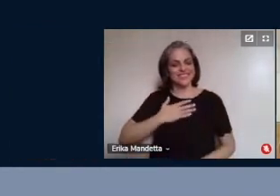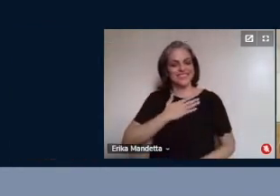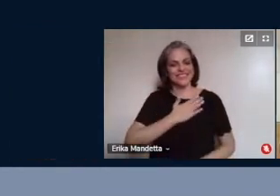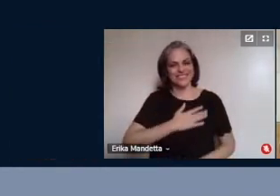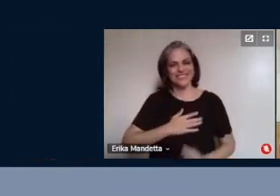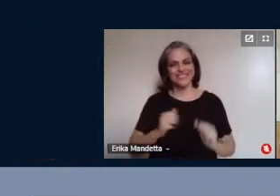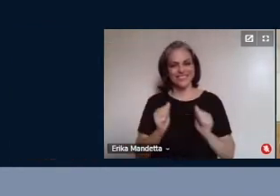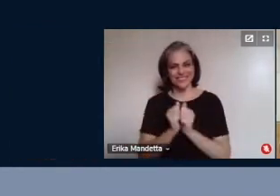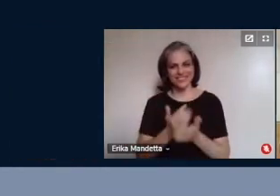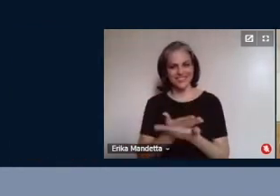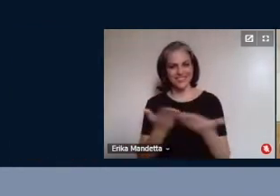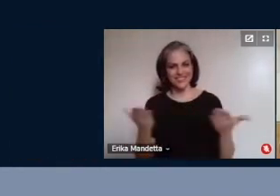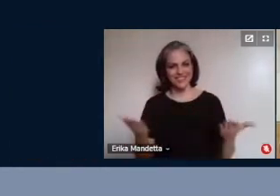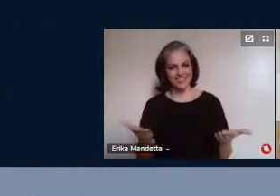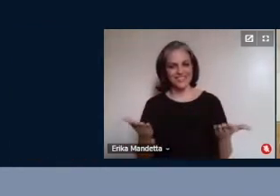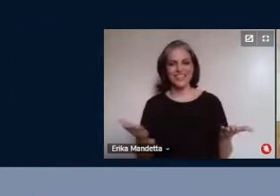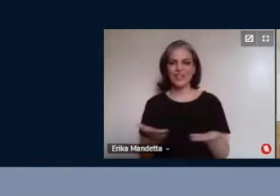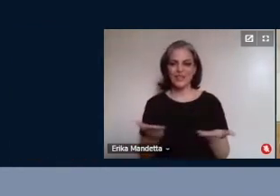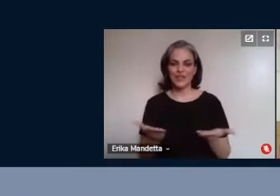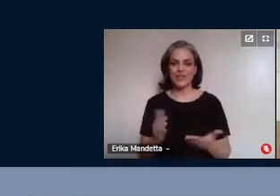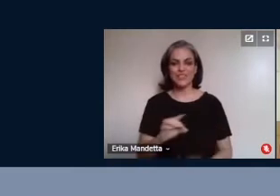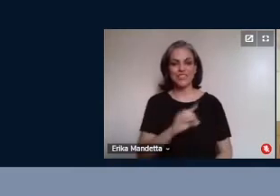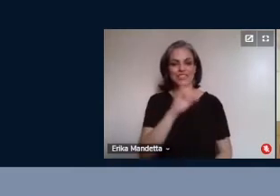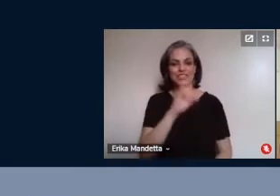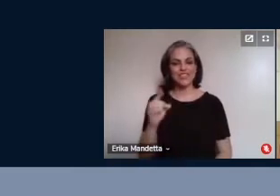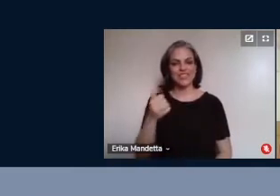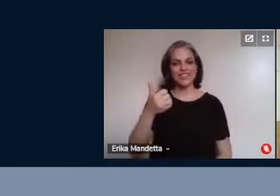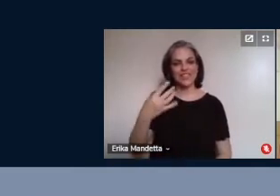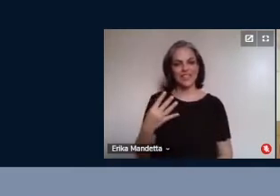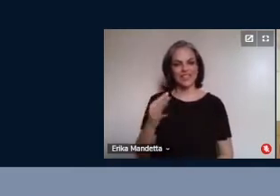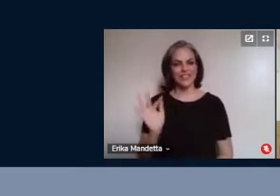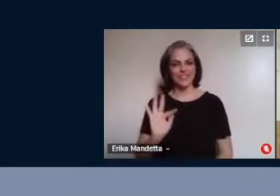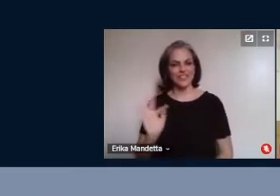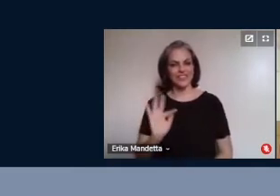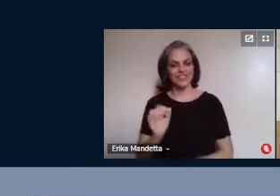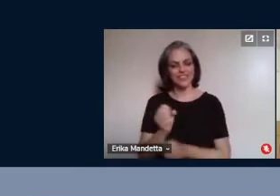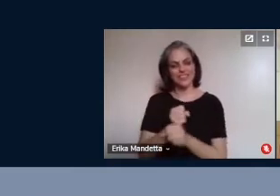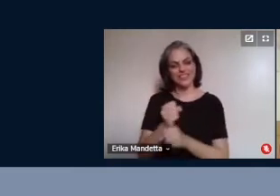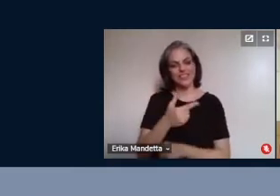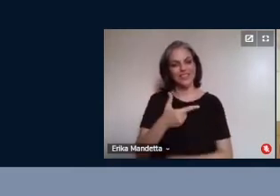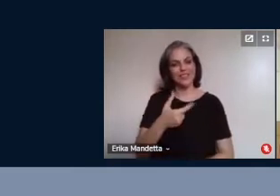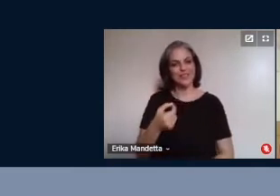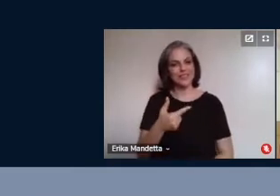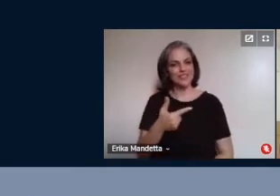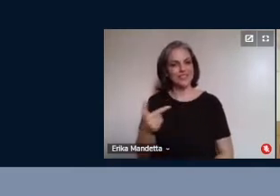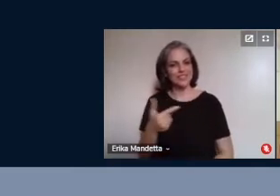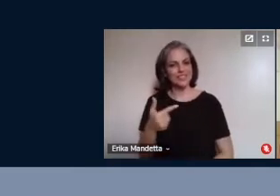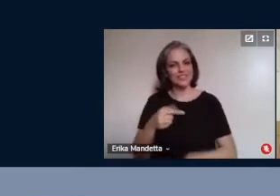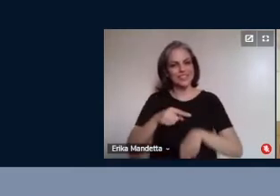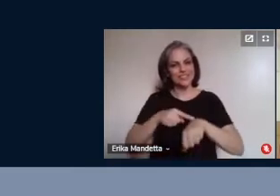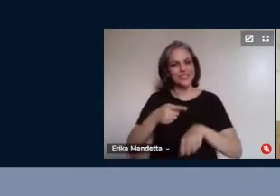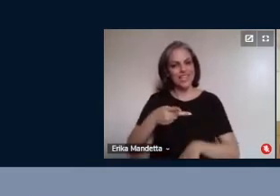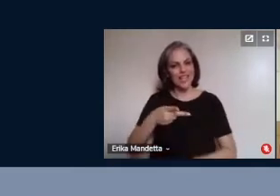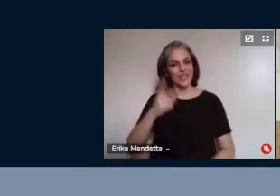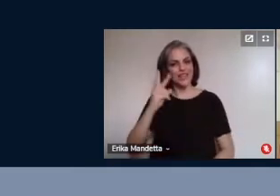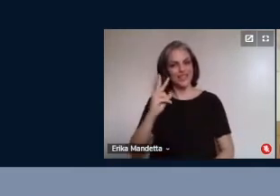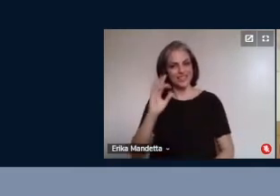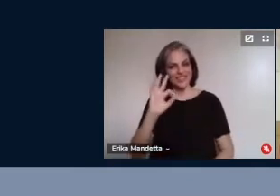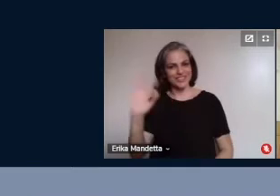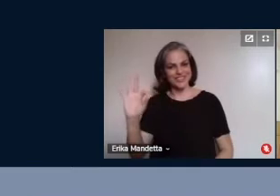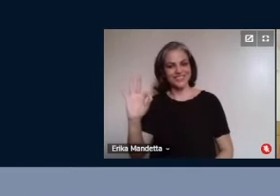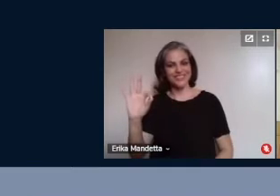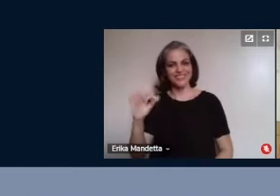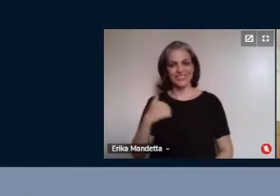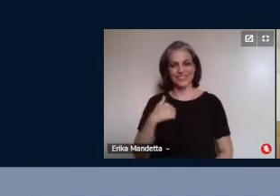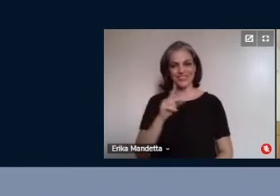vocês. Hoje dia 14 de fevereiro de 2022, 14 horas em ponto. Sou a